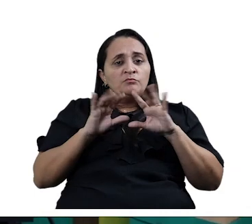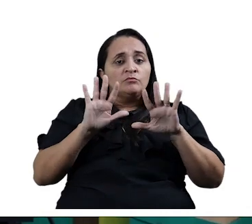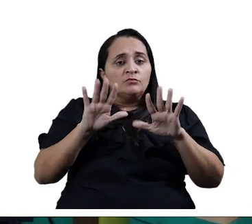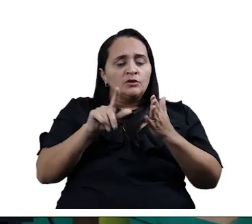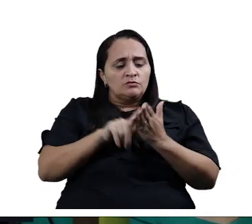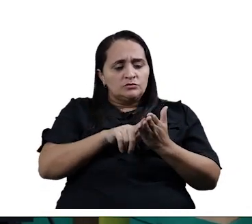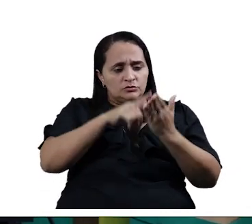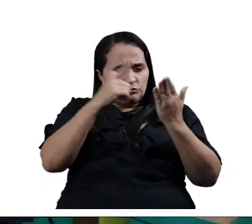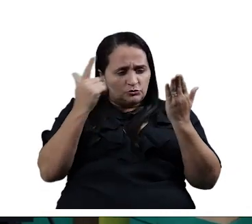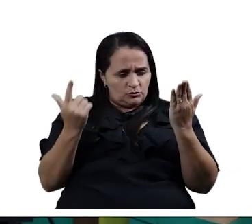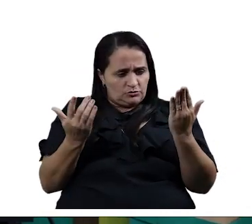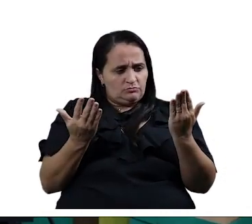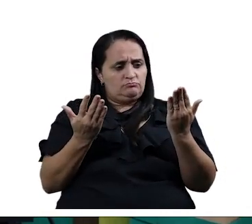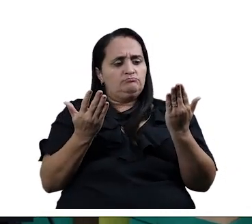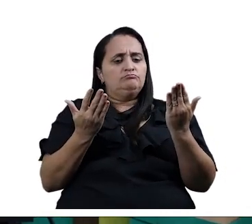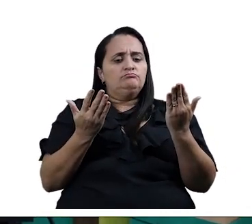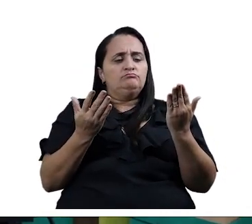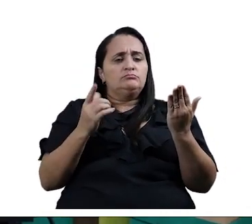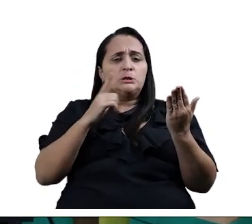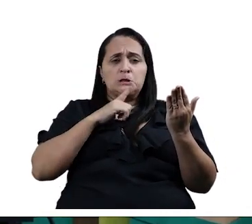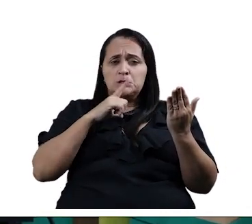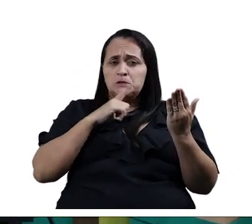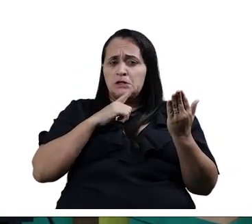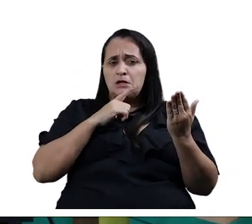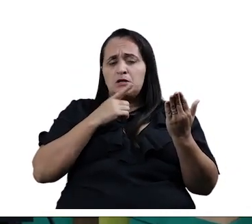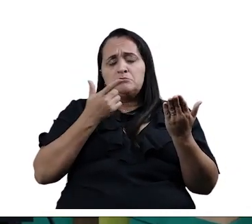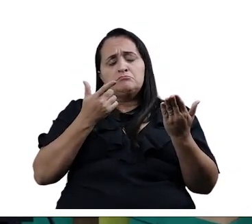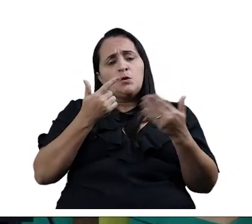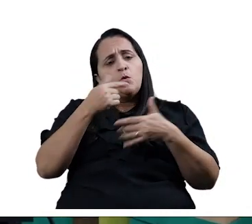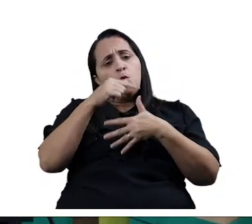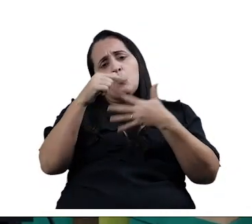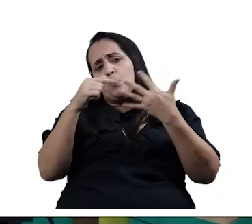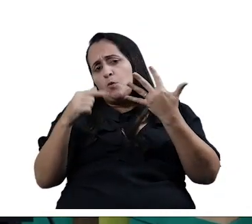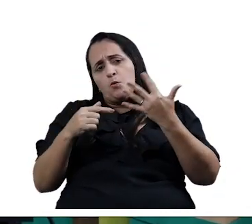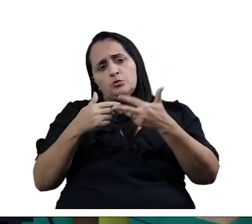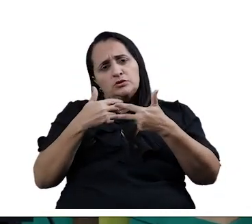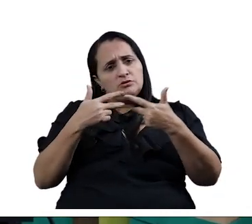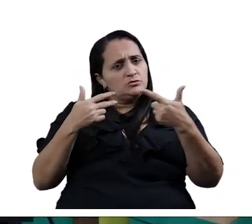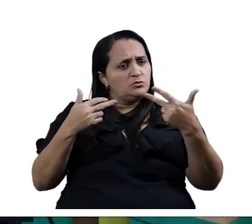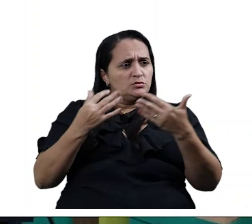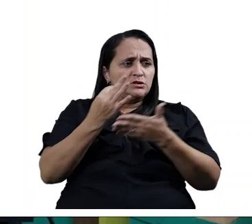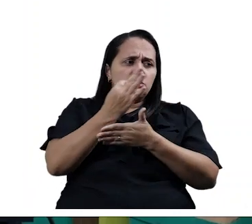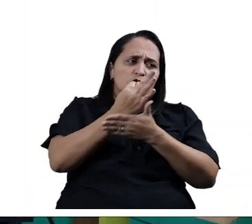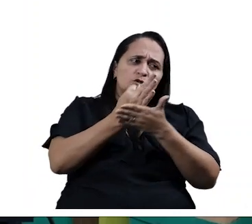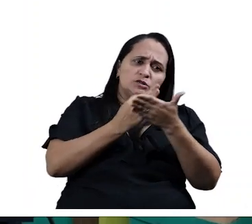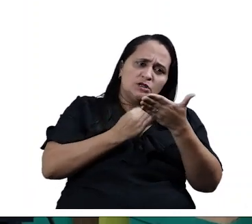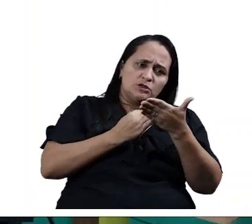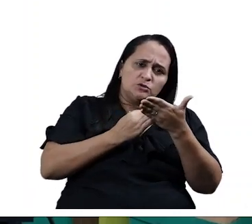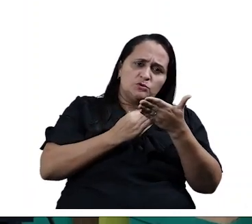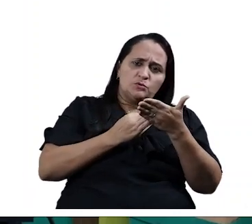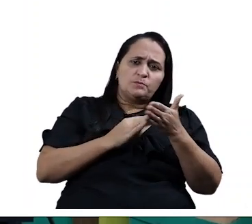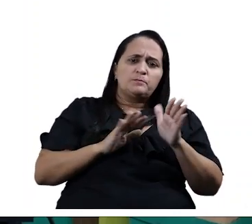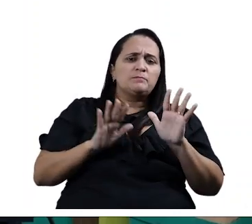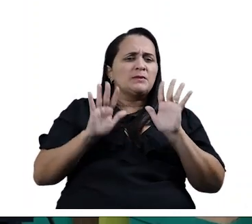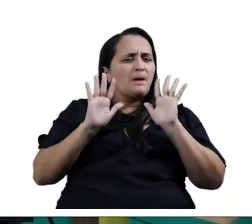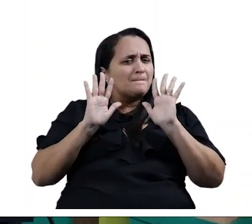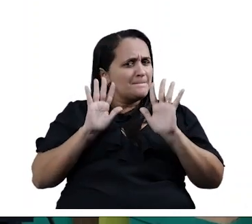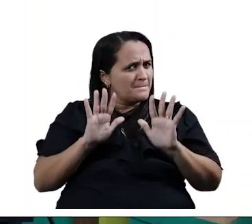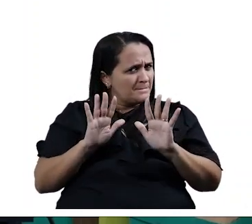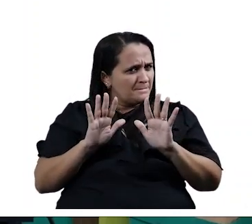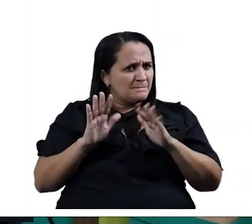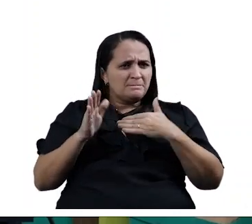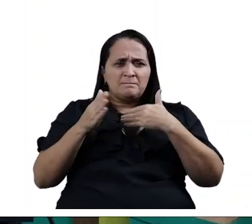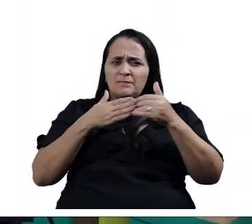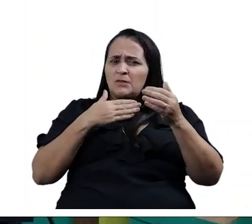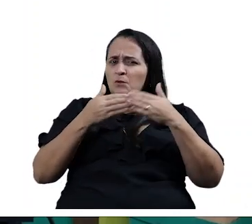um jornal, não tem só notícias, tem propagandas, tem outras modalidades de texto, mas